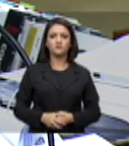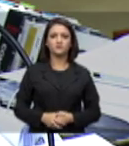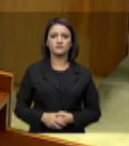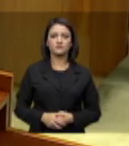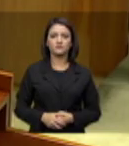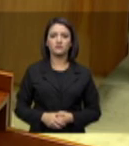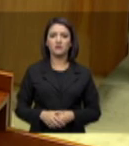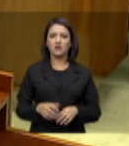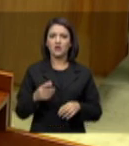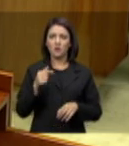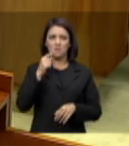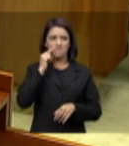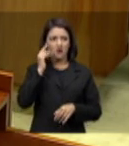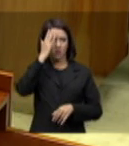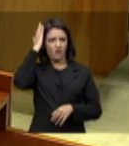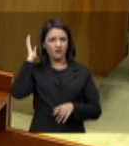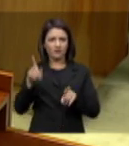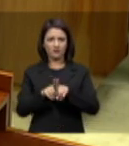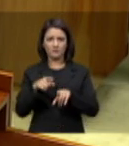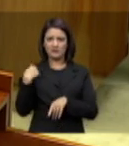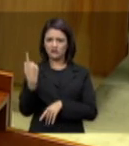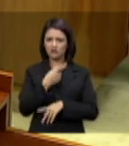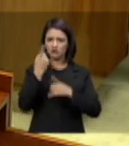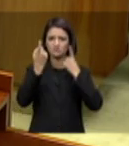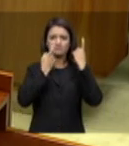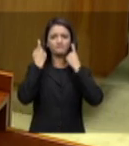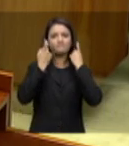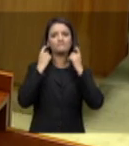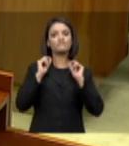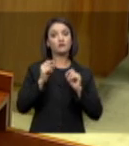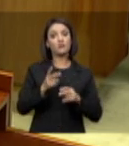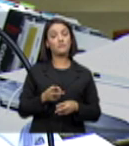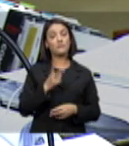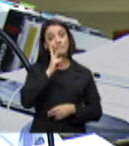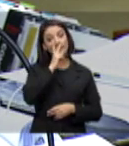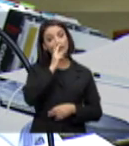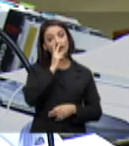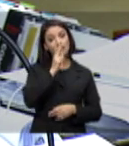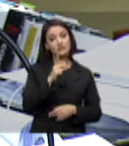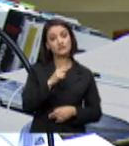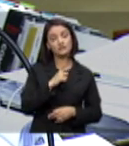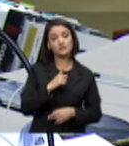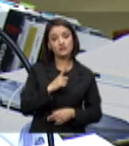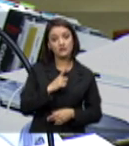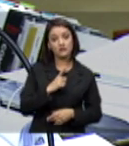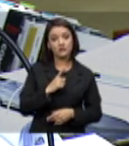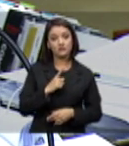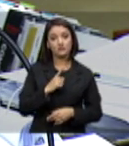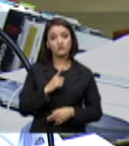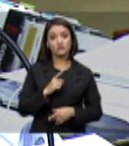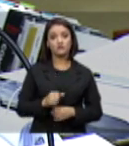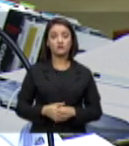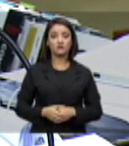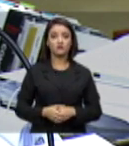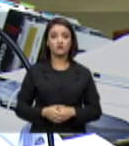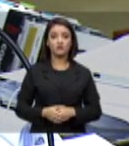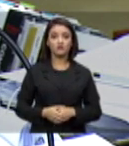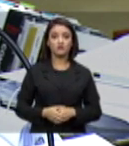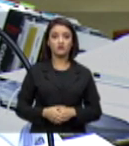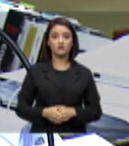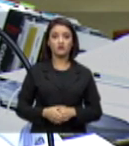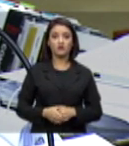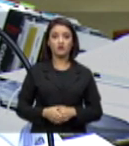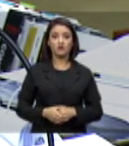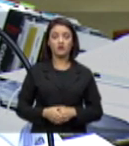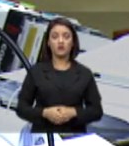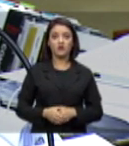aqui no plenário e me parece que houve é de ofício a ampliação é do